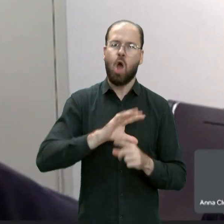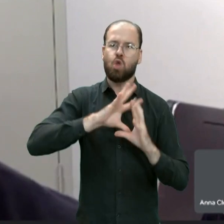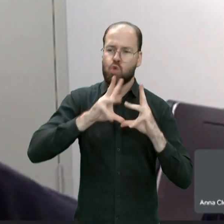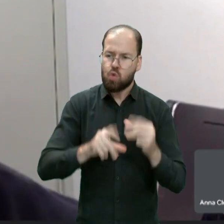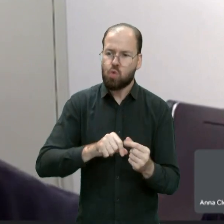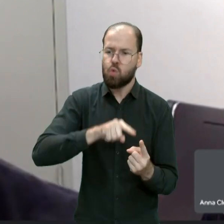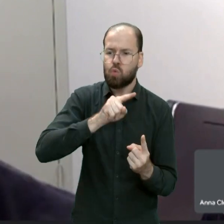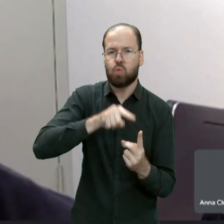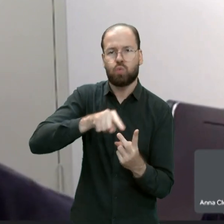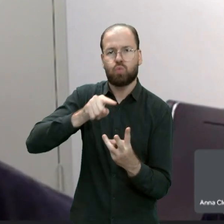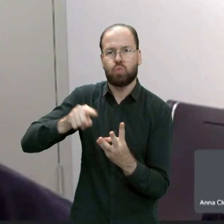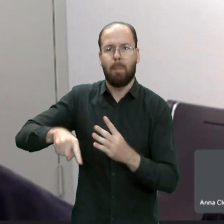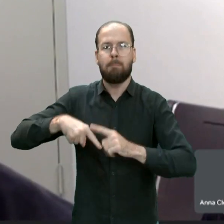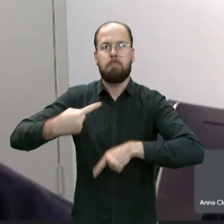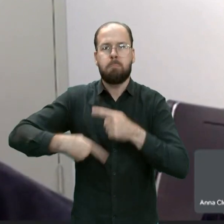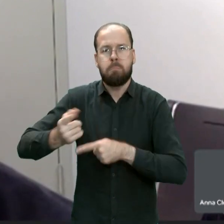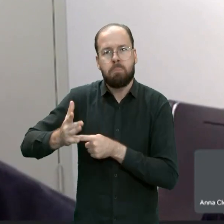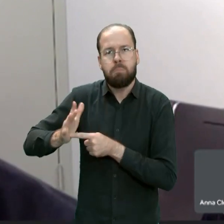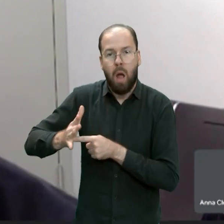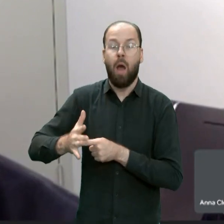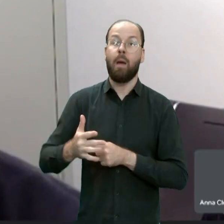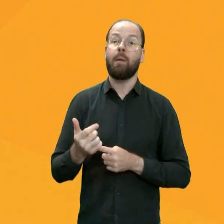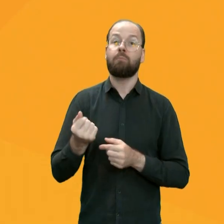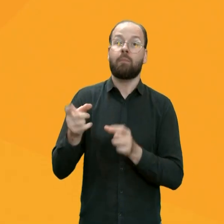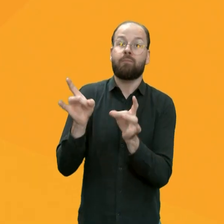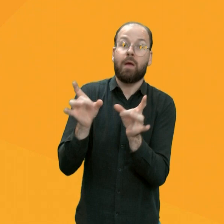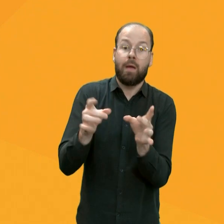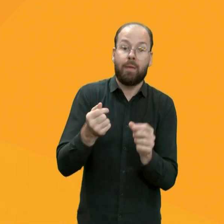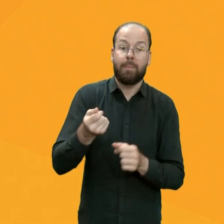maneira bastante simples e de maneira bastante barata.